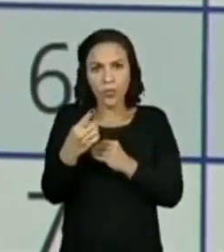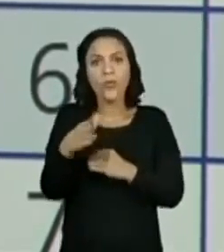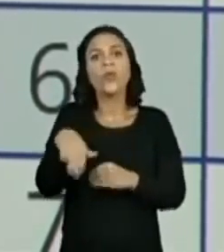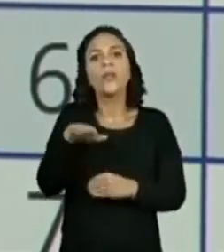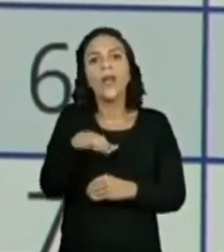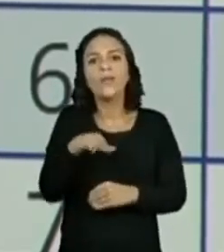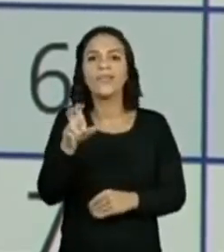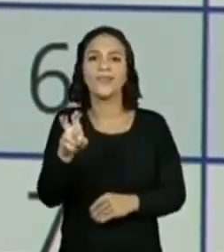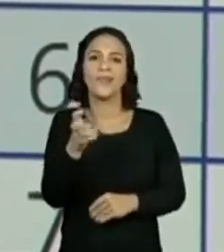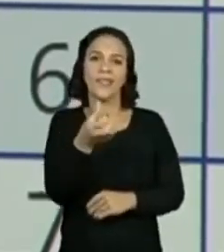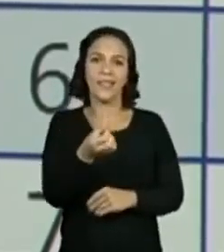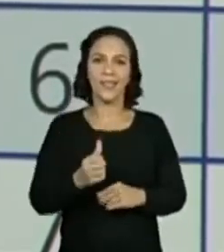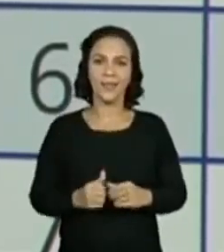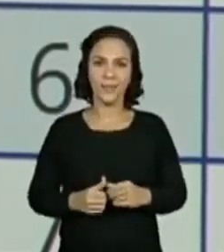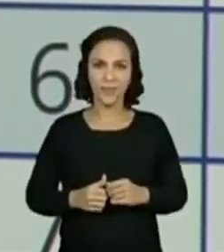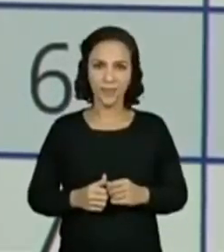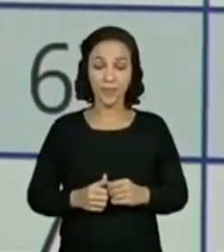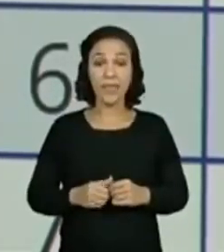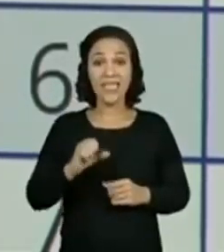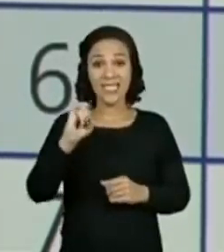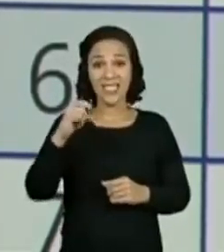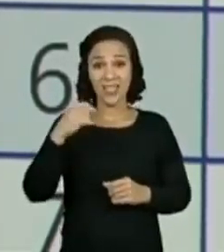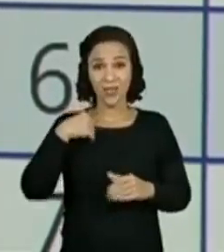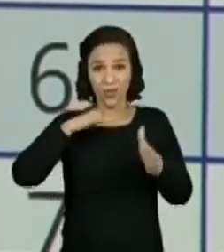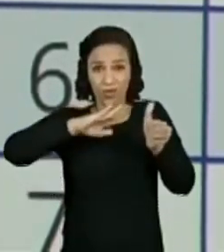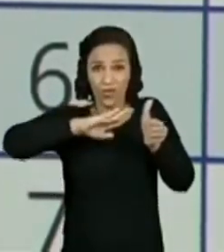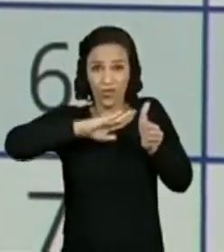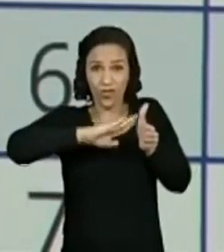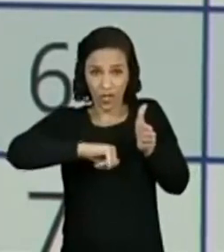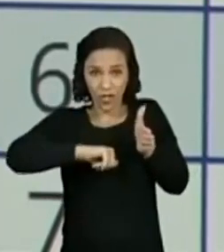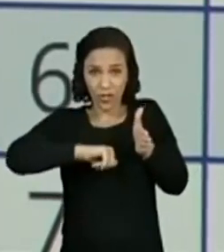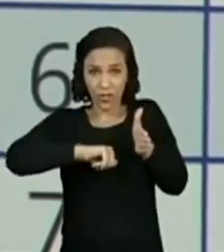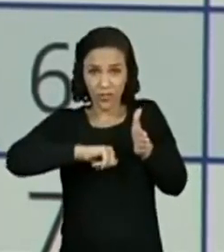56. E sempre que eu tiro, eu subtraio